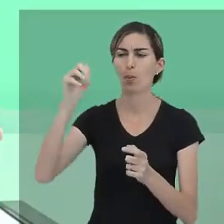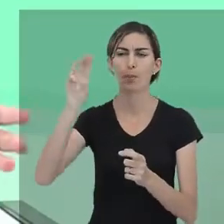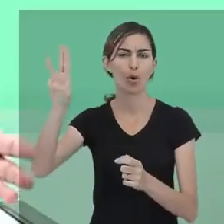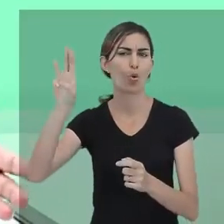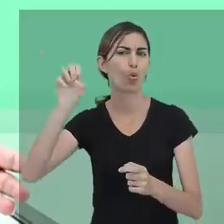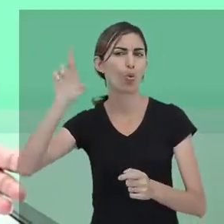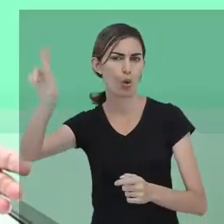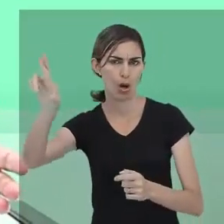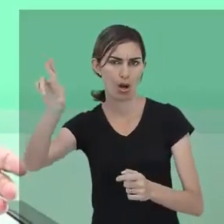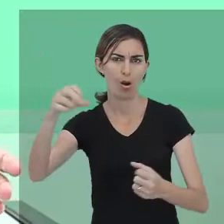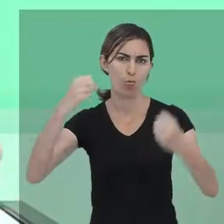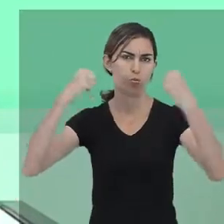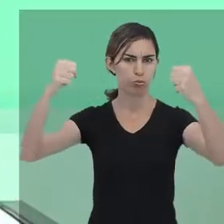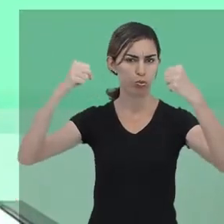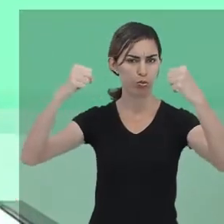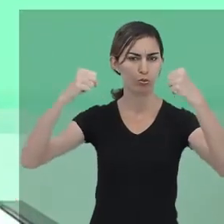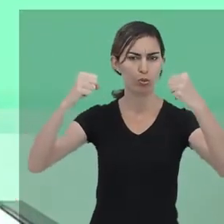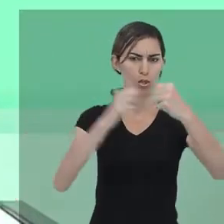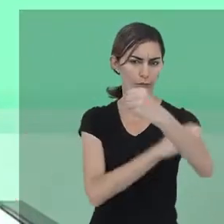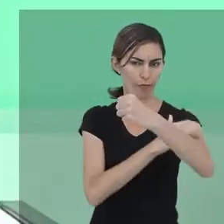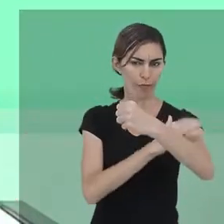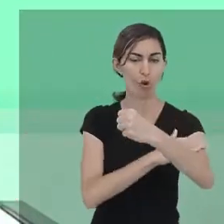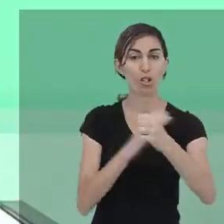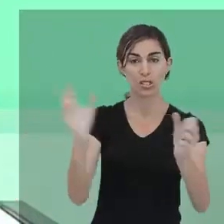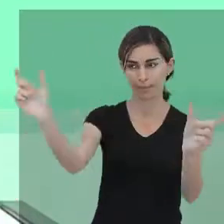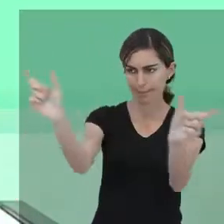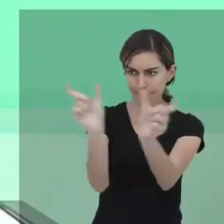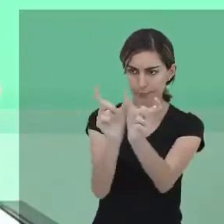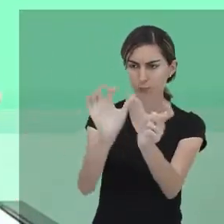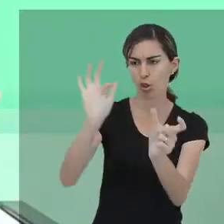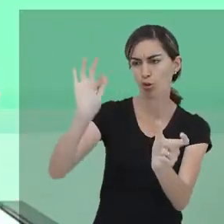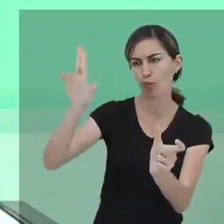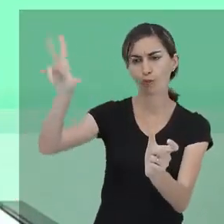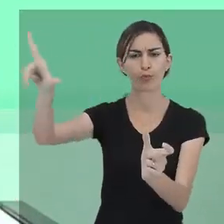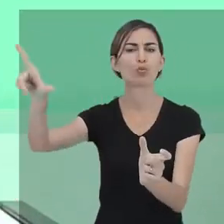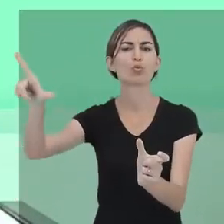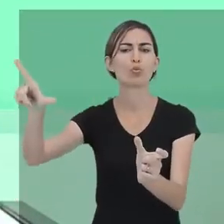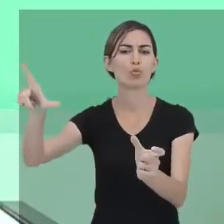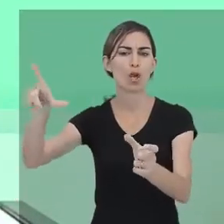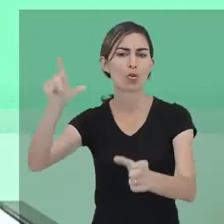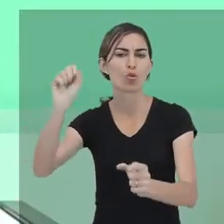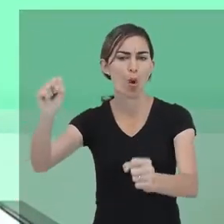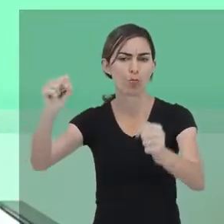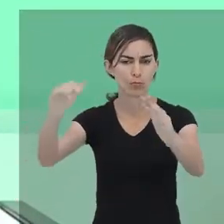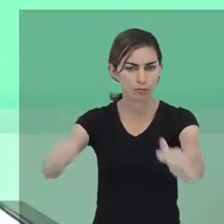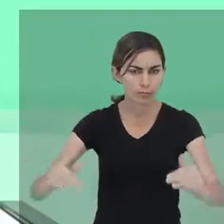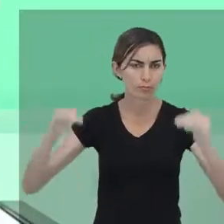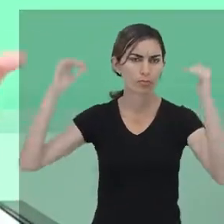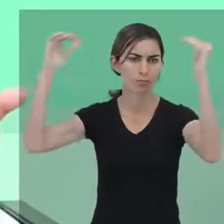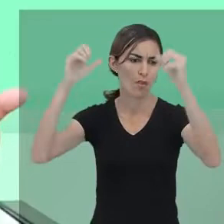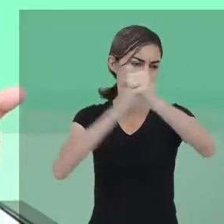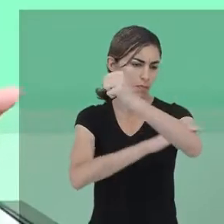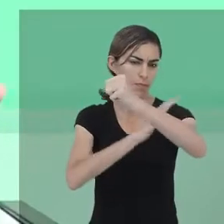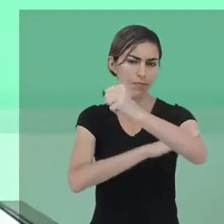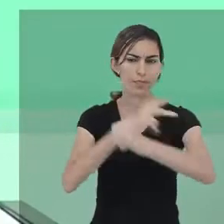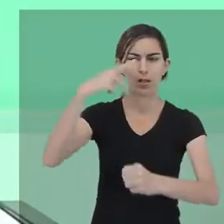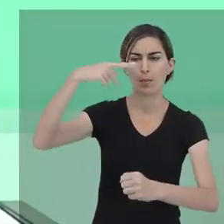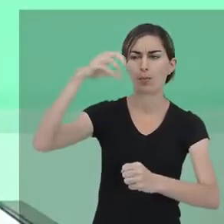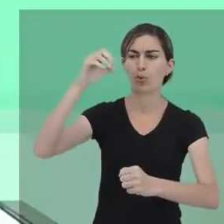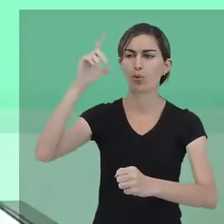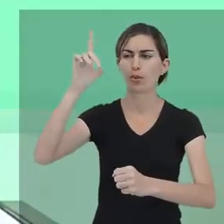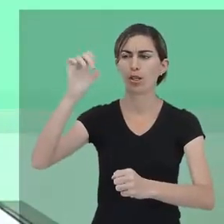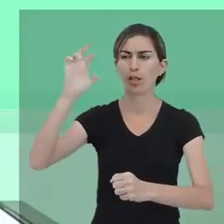Power, poder. Né? Mas a gente colocando powerful, aí virou o quê? Poderoso. Né?